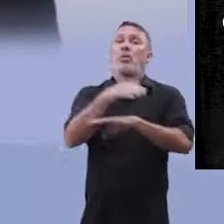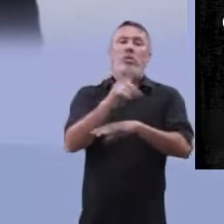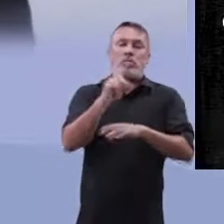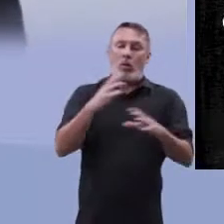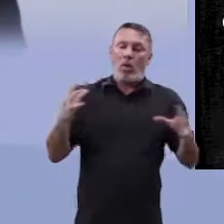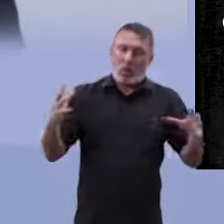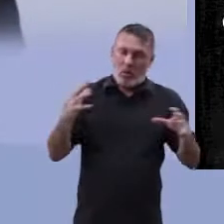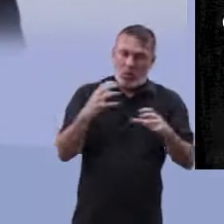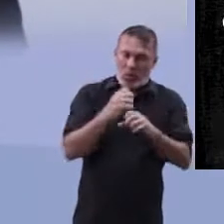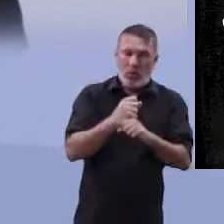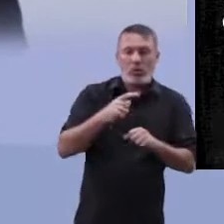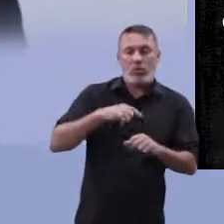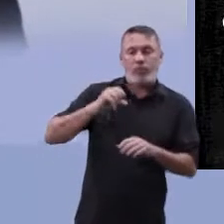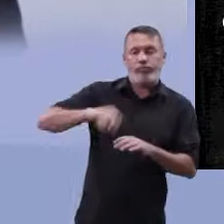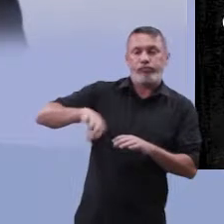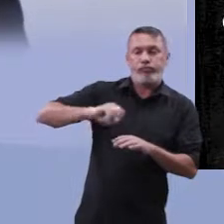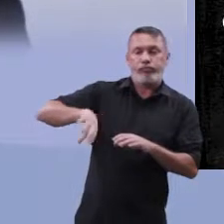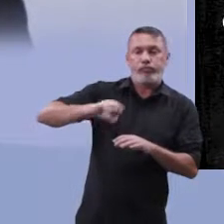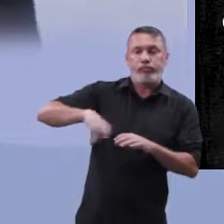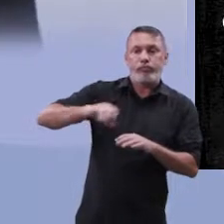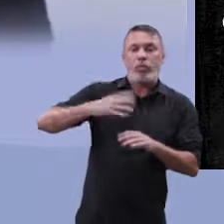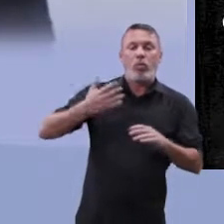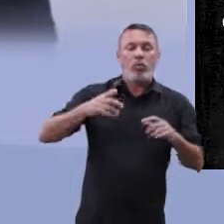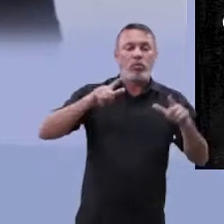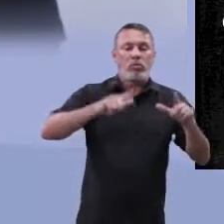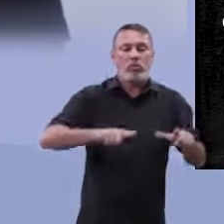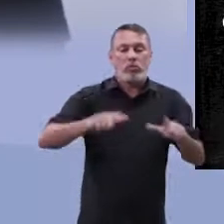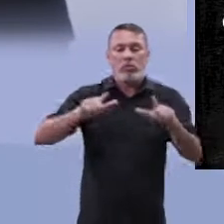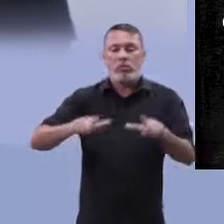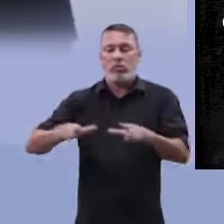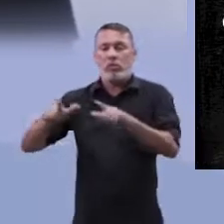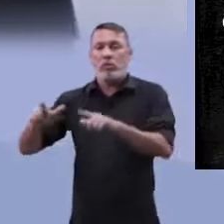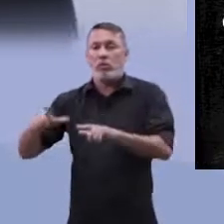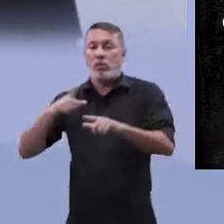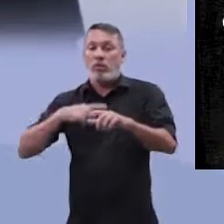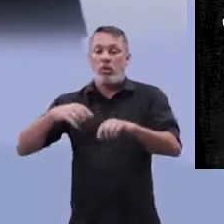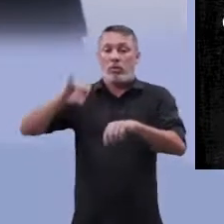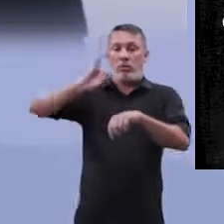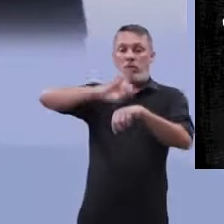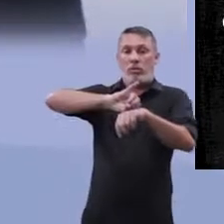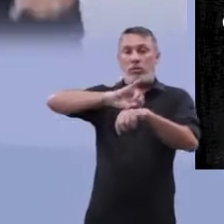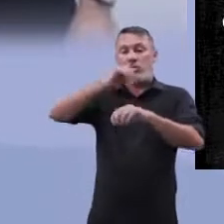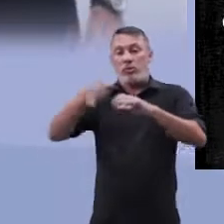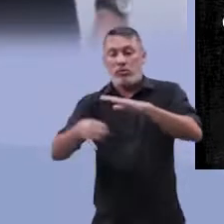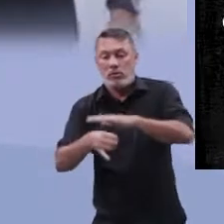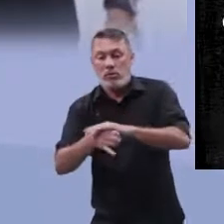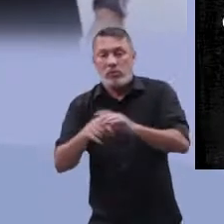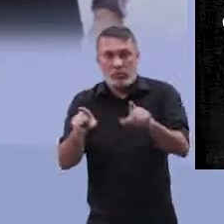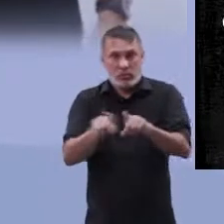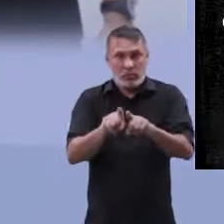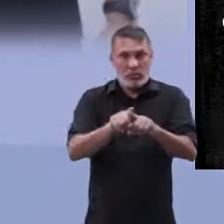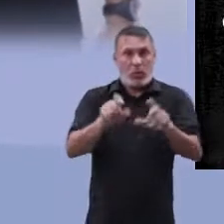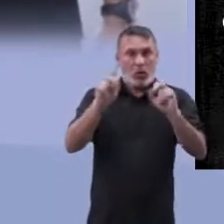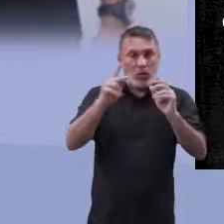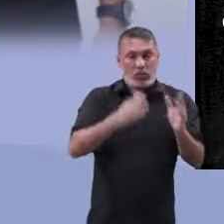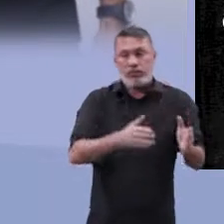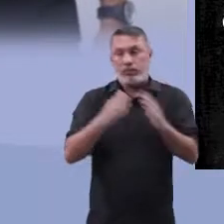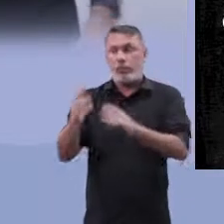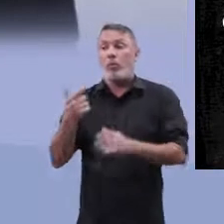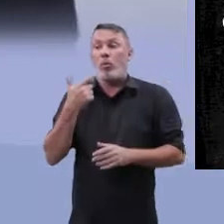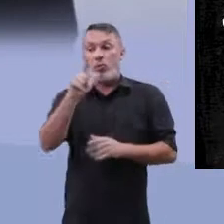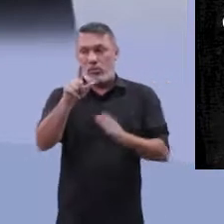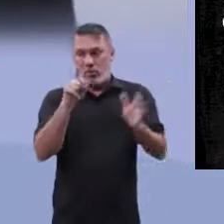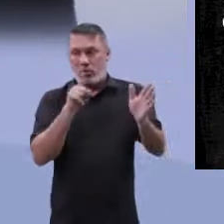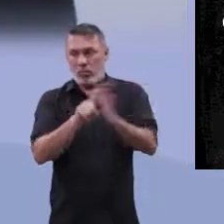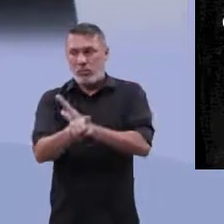tem que calcular o vazamento de um compartimento e é toda a camada de cima aí que vai vazar também. Tá bom? Tamo